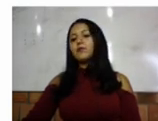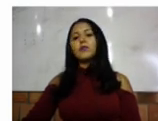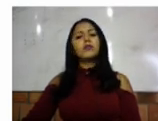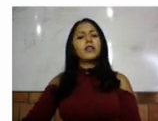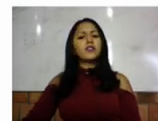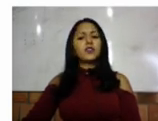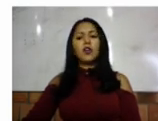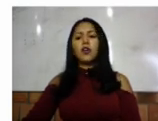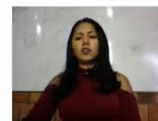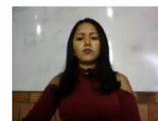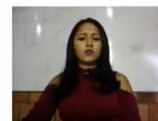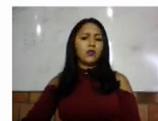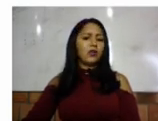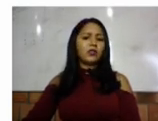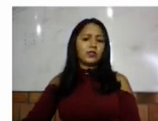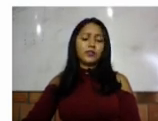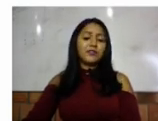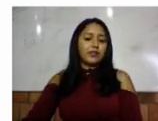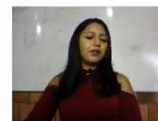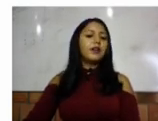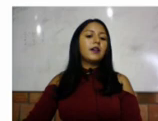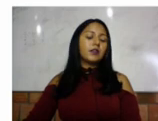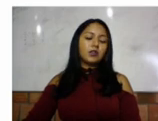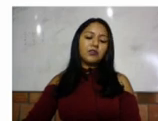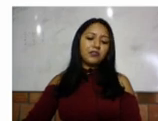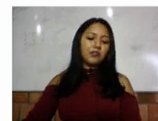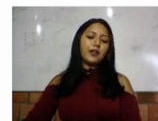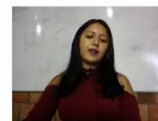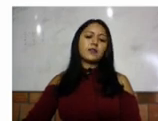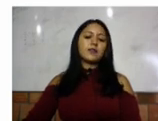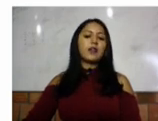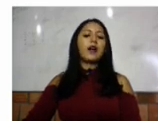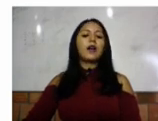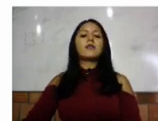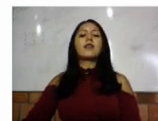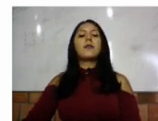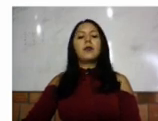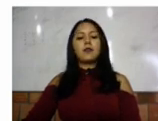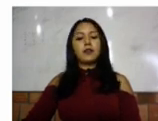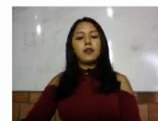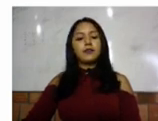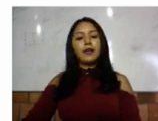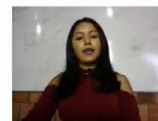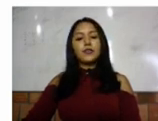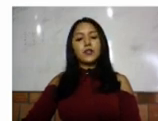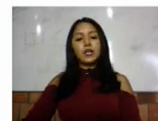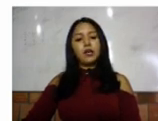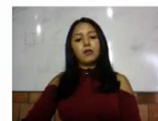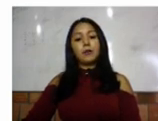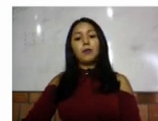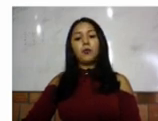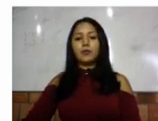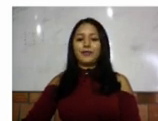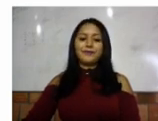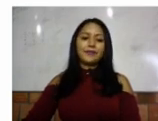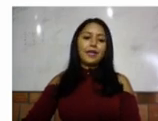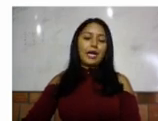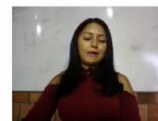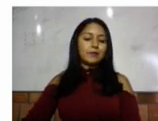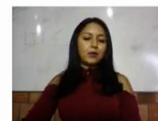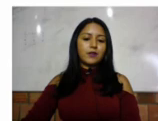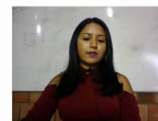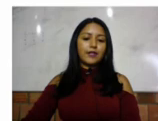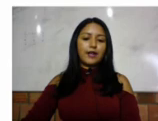fosse um de j1j enfim então não fiquem assustados que é por causa da região que